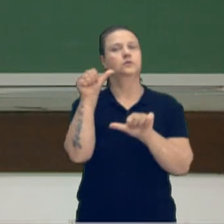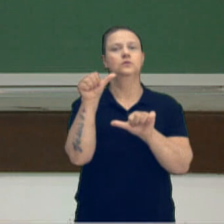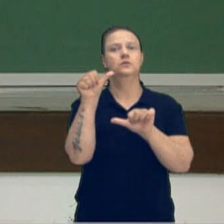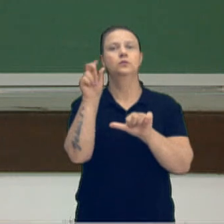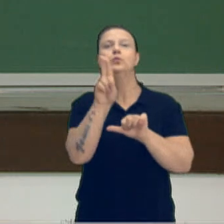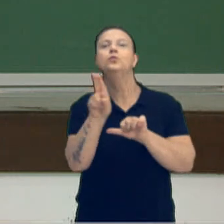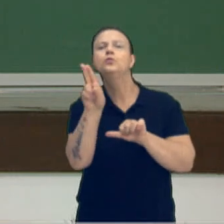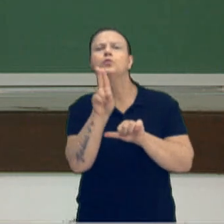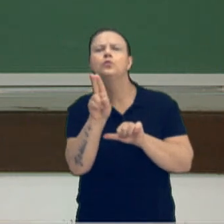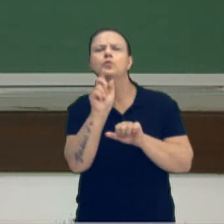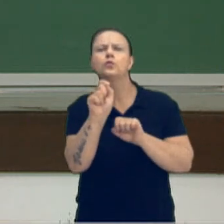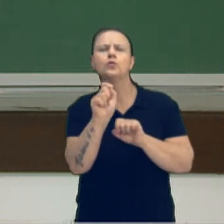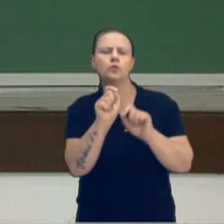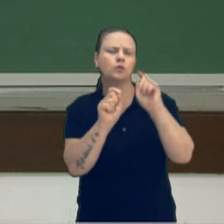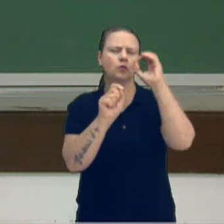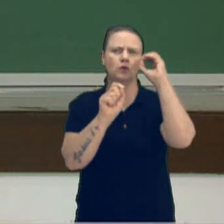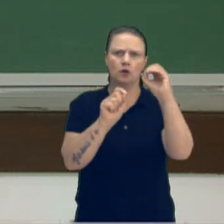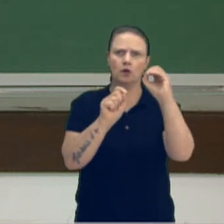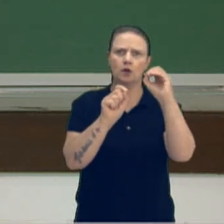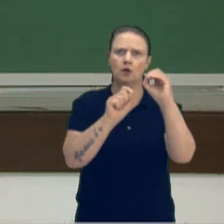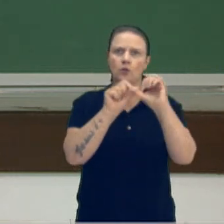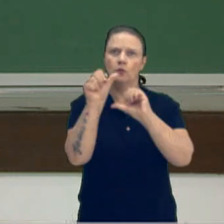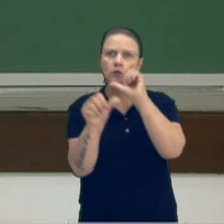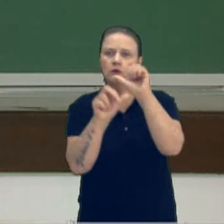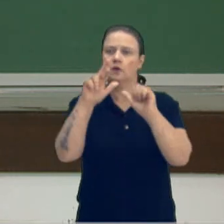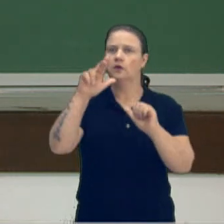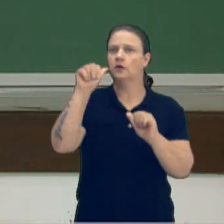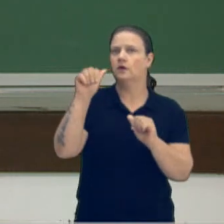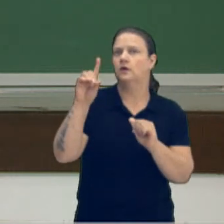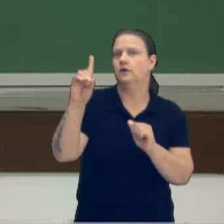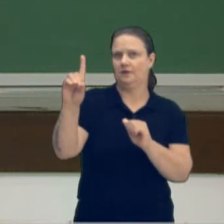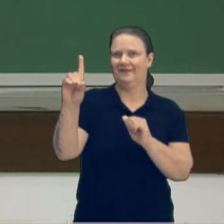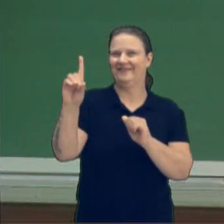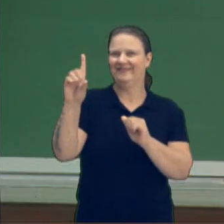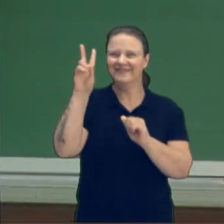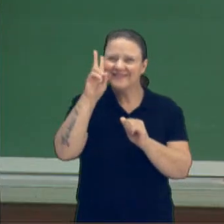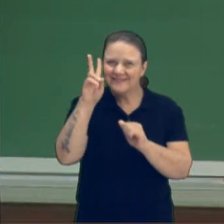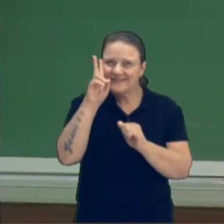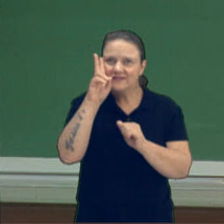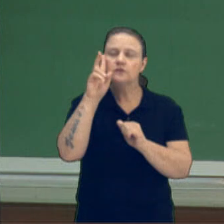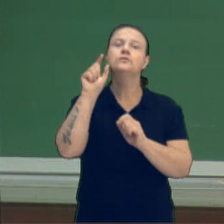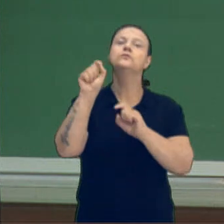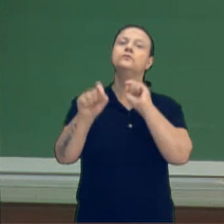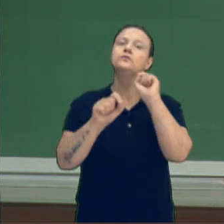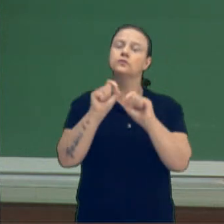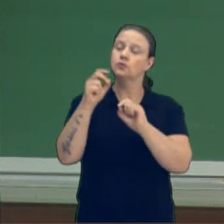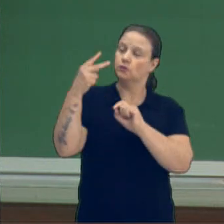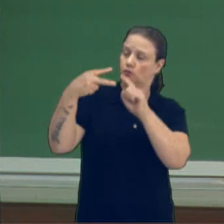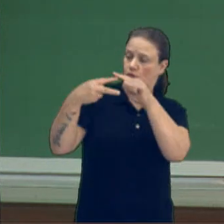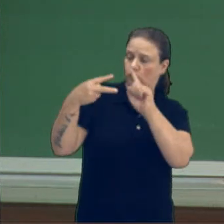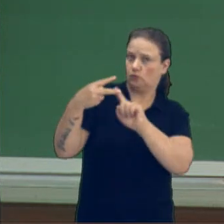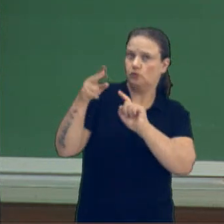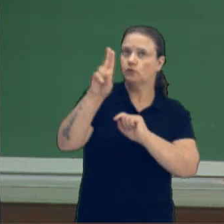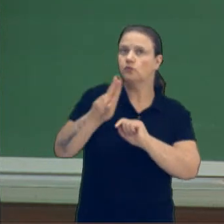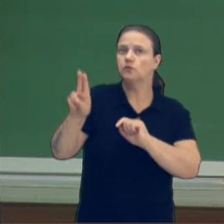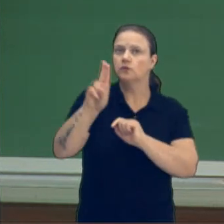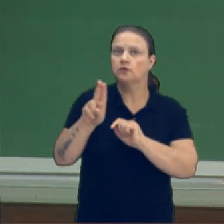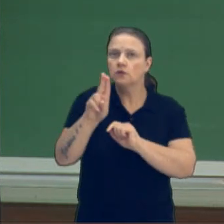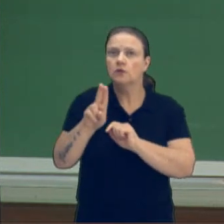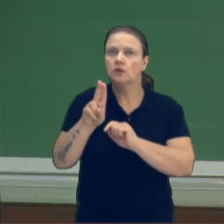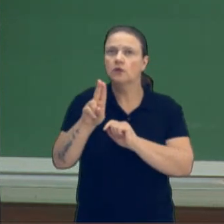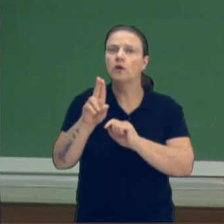unidade de grau para radiano, ou de radiano para grau, que são as 2 unidades que a gente utiliza para